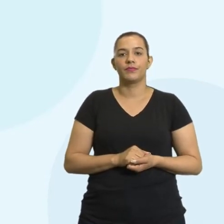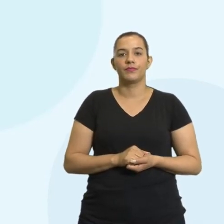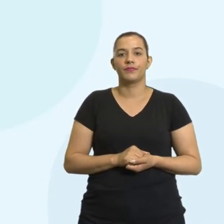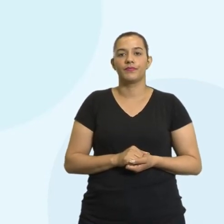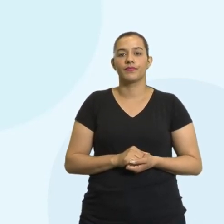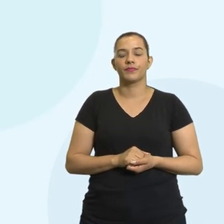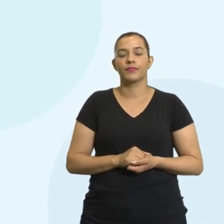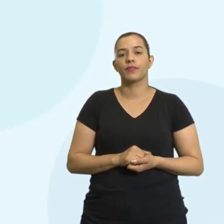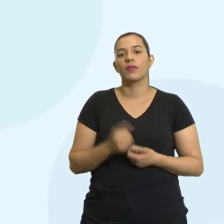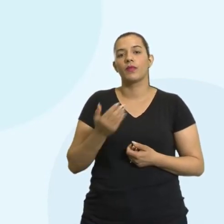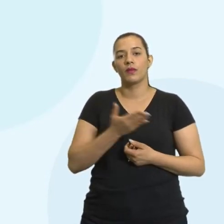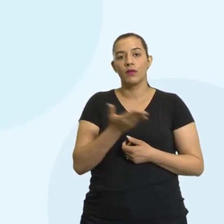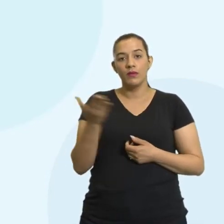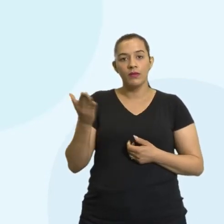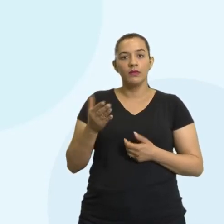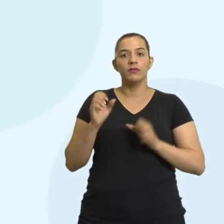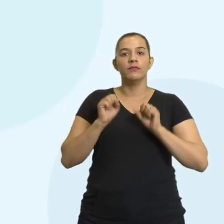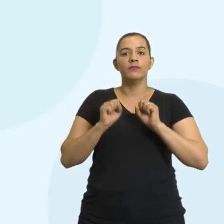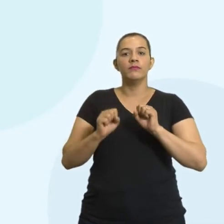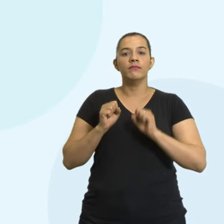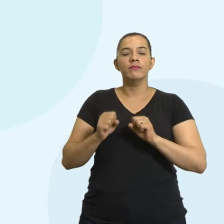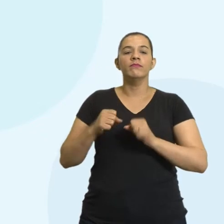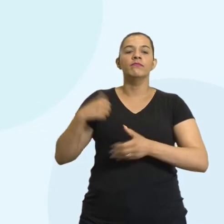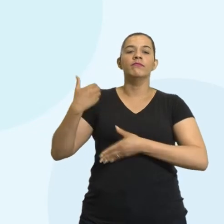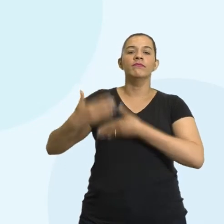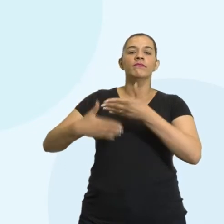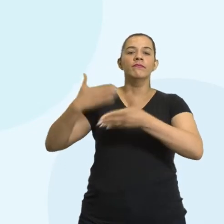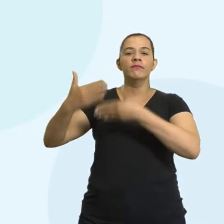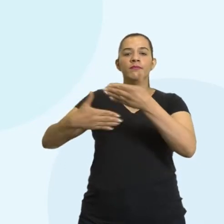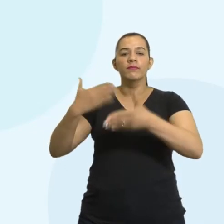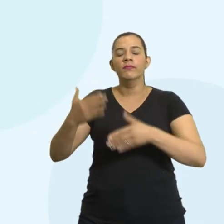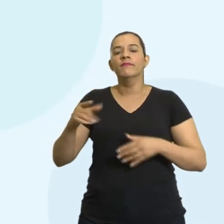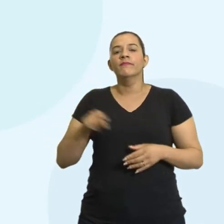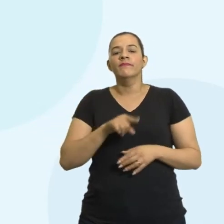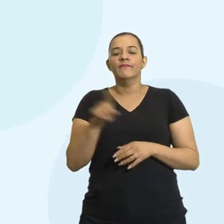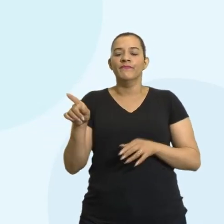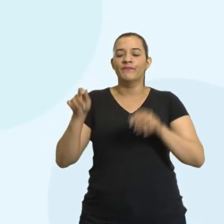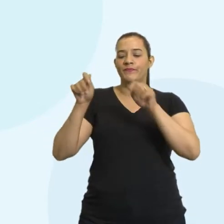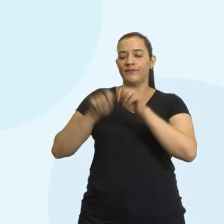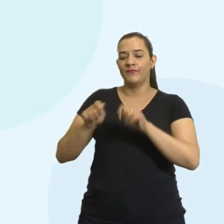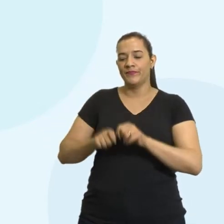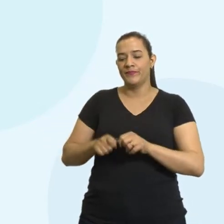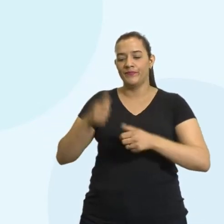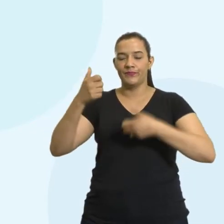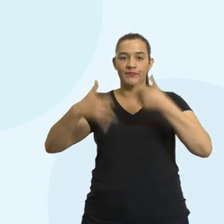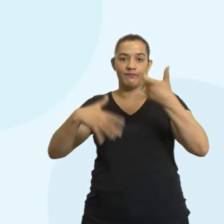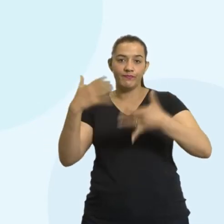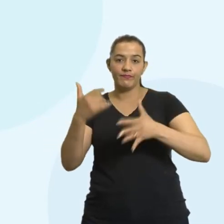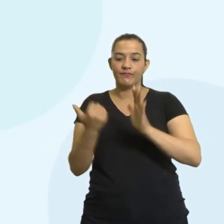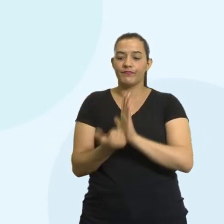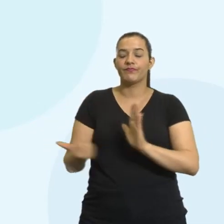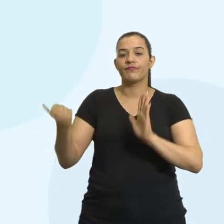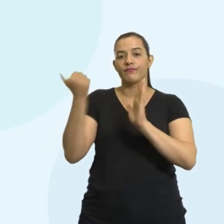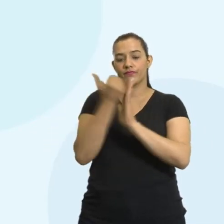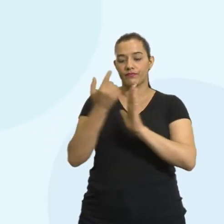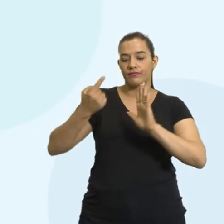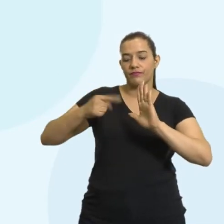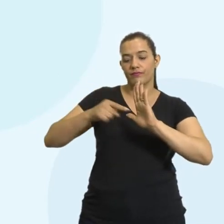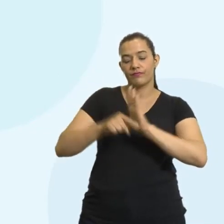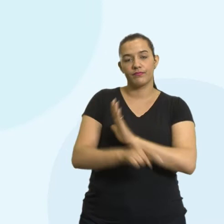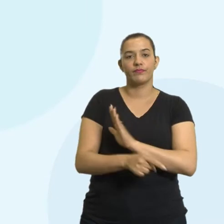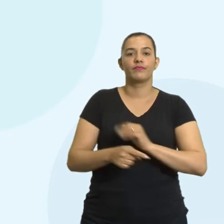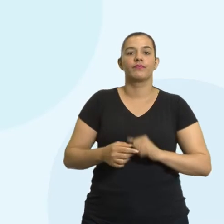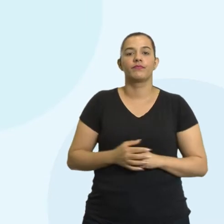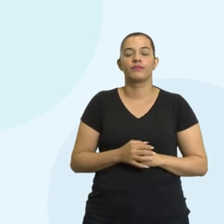E aí vocês podem avançar no sentido de que eles façam inferências ainda mais profundas, digamos